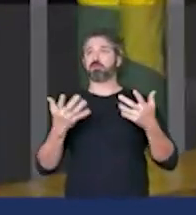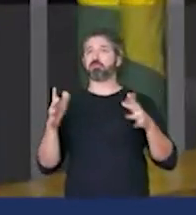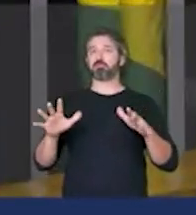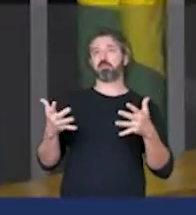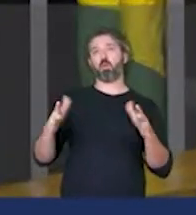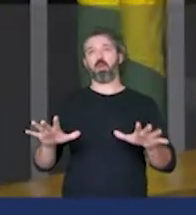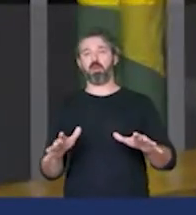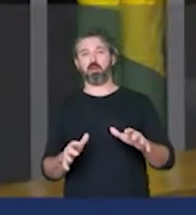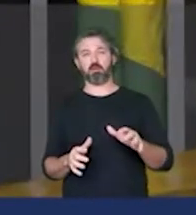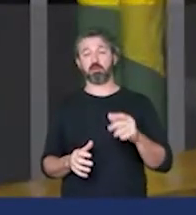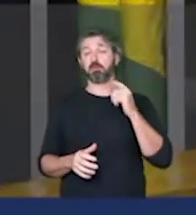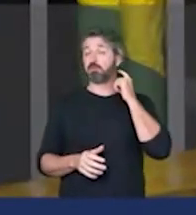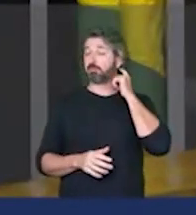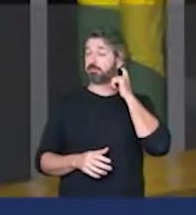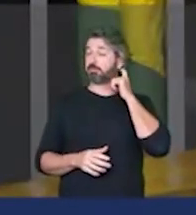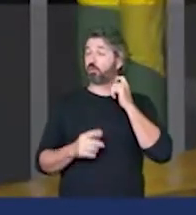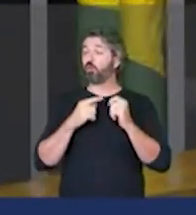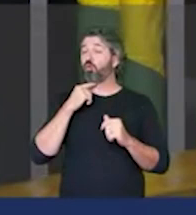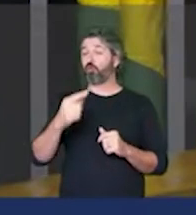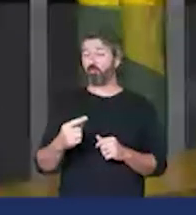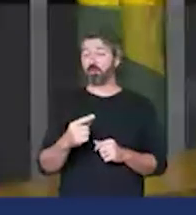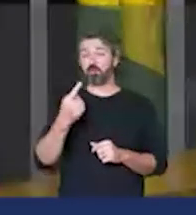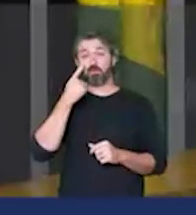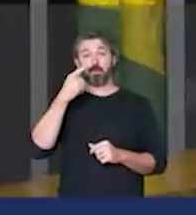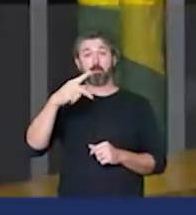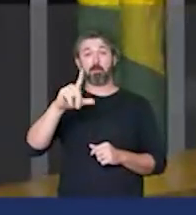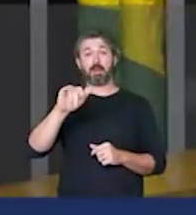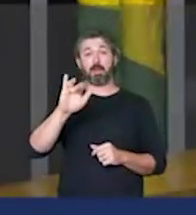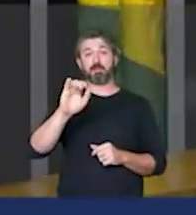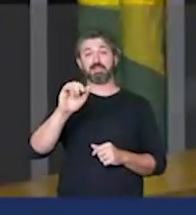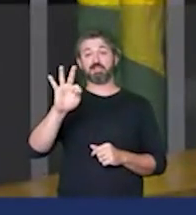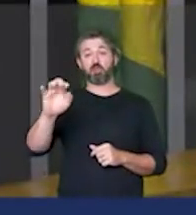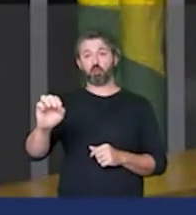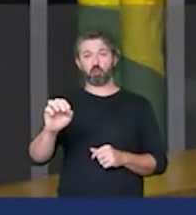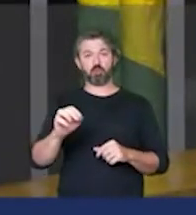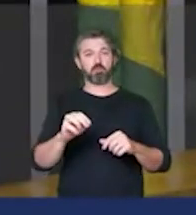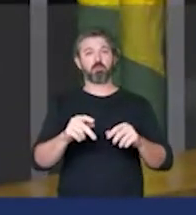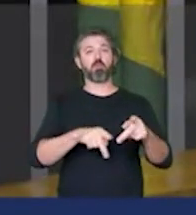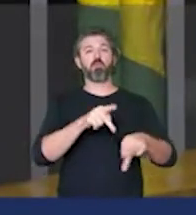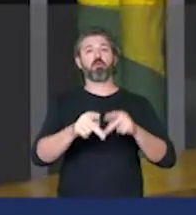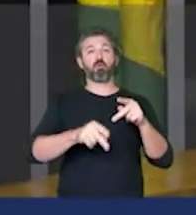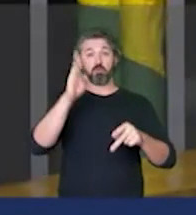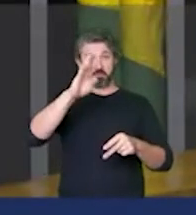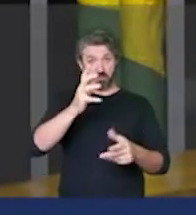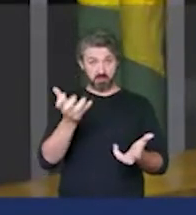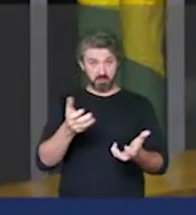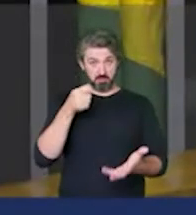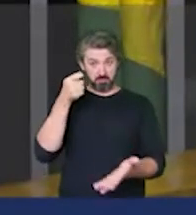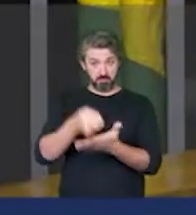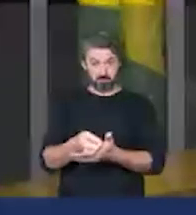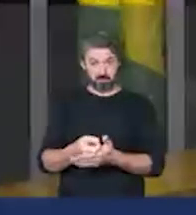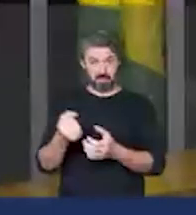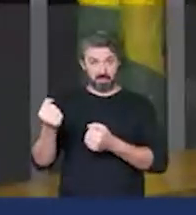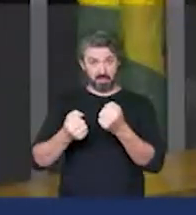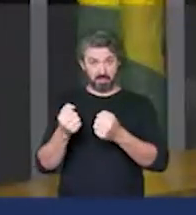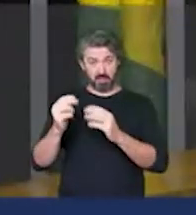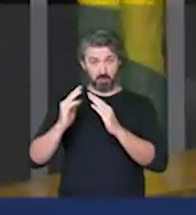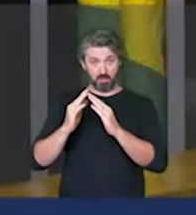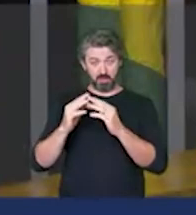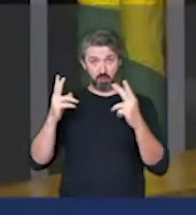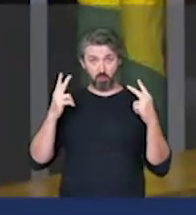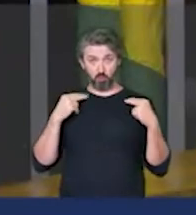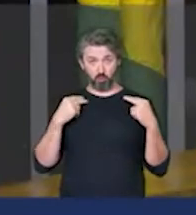discutir. Aposto que se a gente fizesse um plebiscito, trabalhadores querem pagar carro,